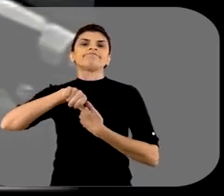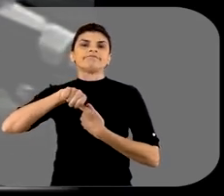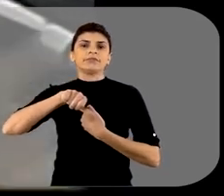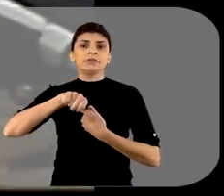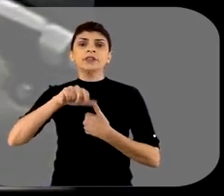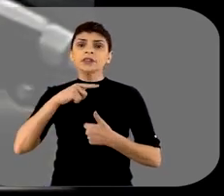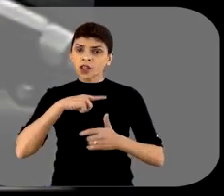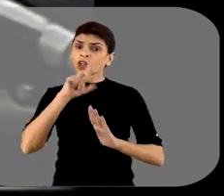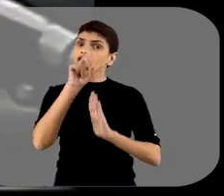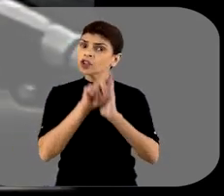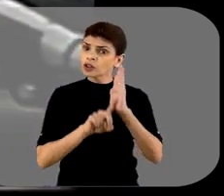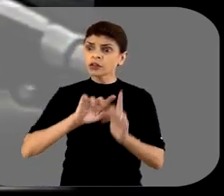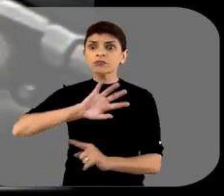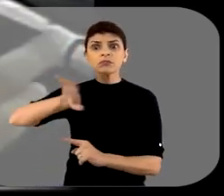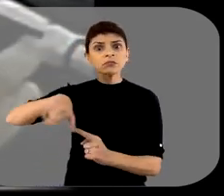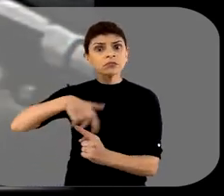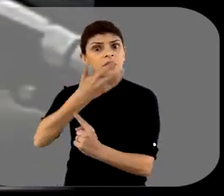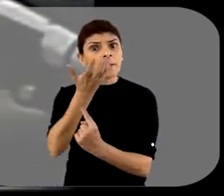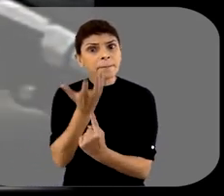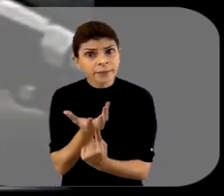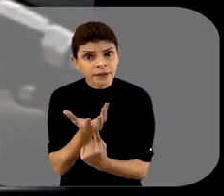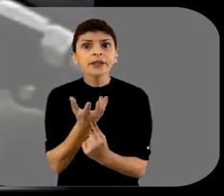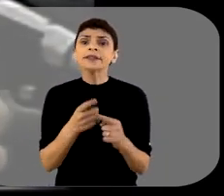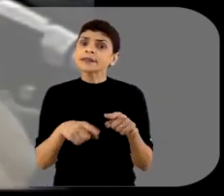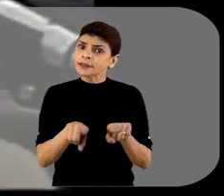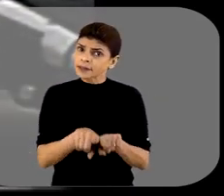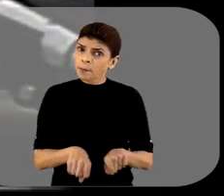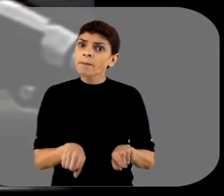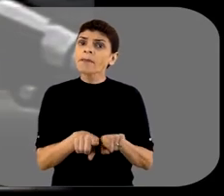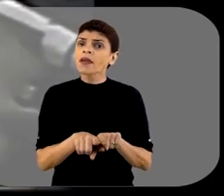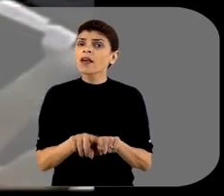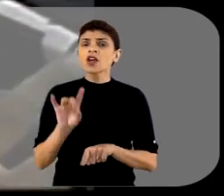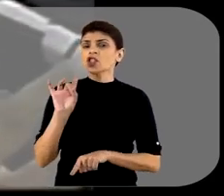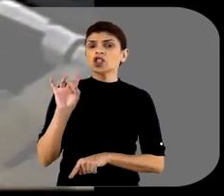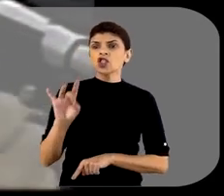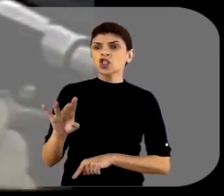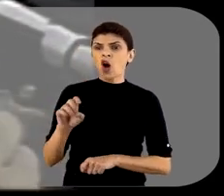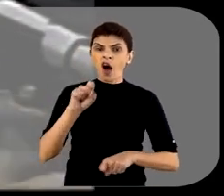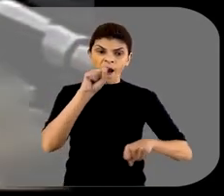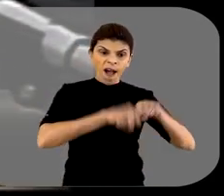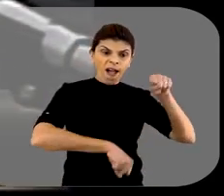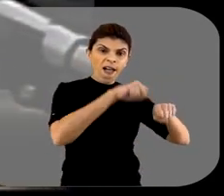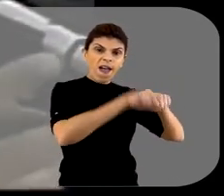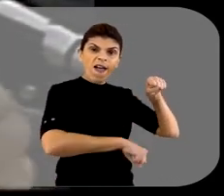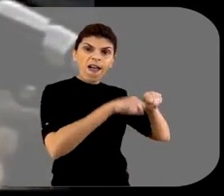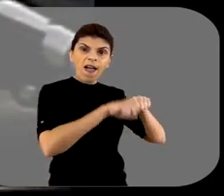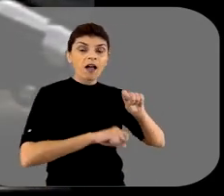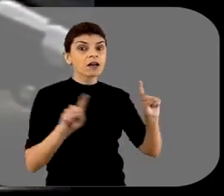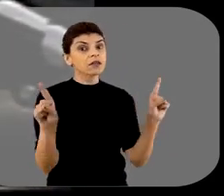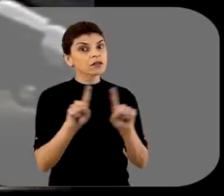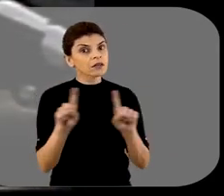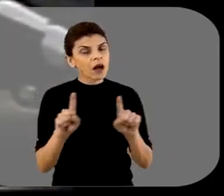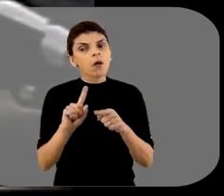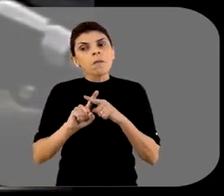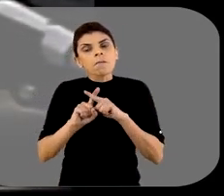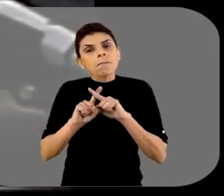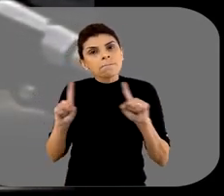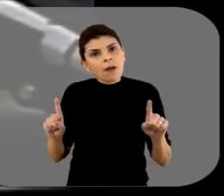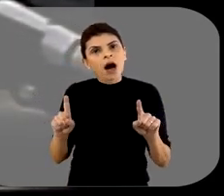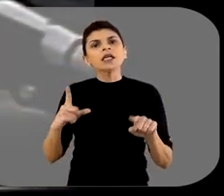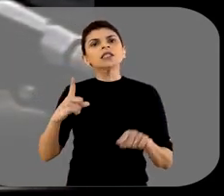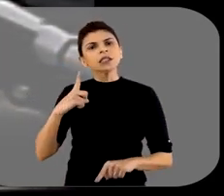que tenha direito ao meio ambiente que não nos seja agressivo, mas pelo contrário,